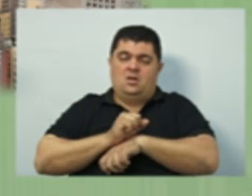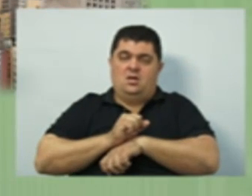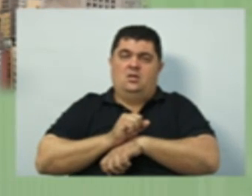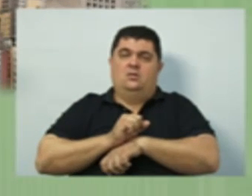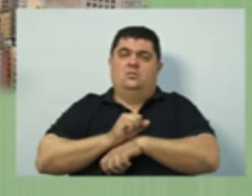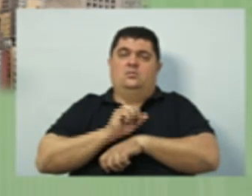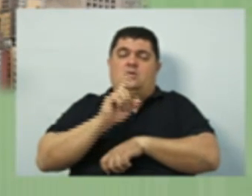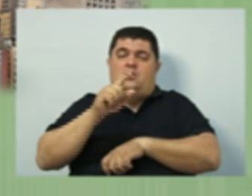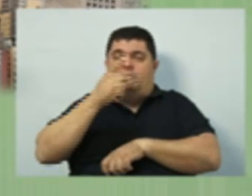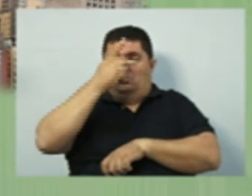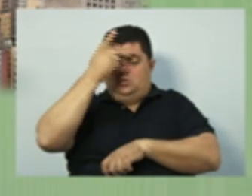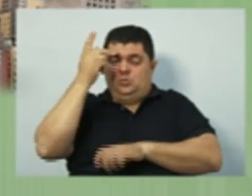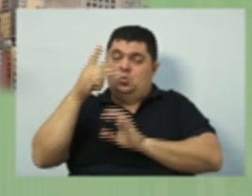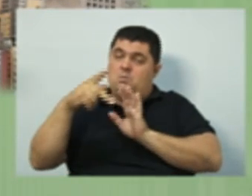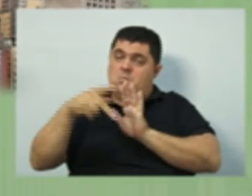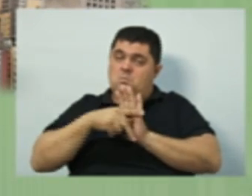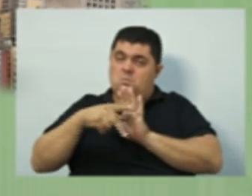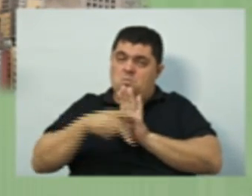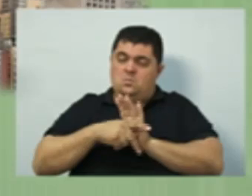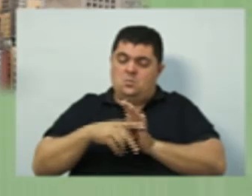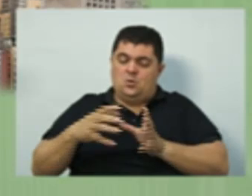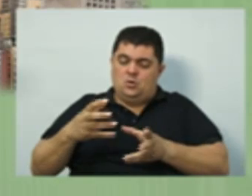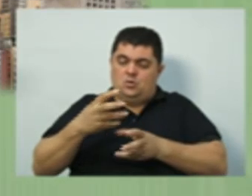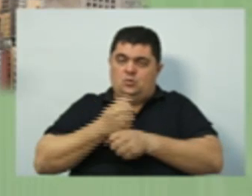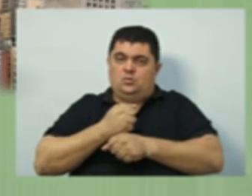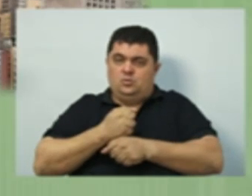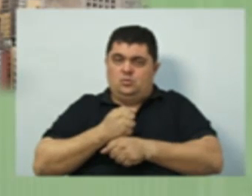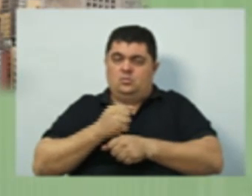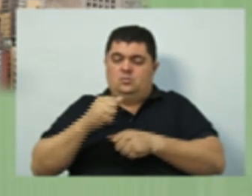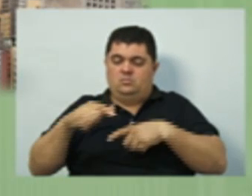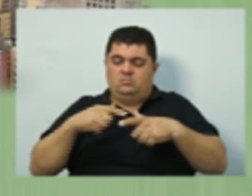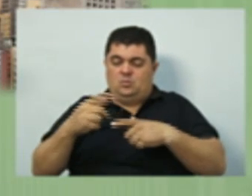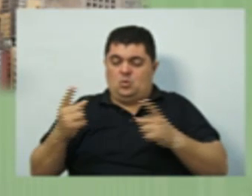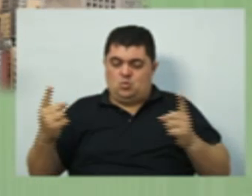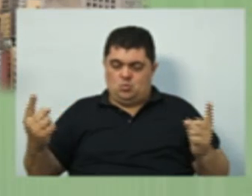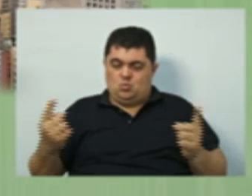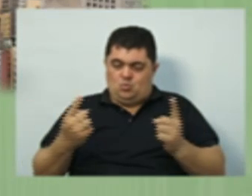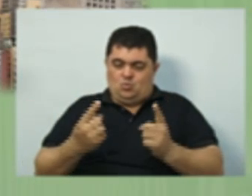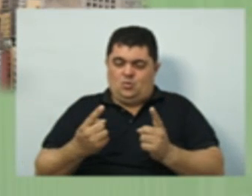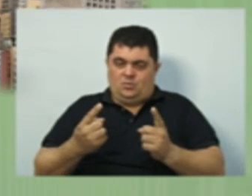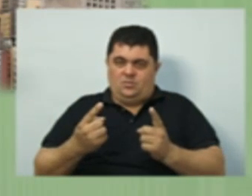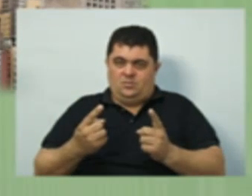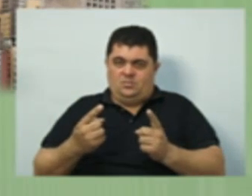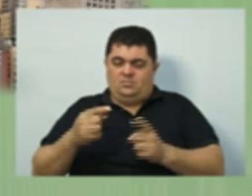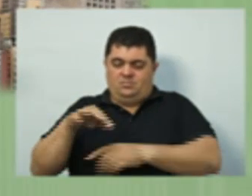fruto exatamente da soma do trabalho dos dois.